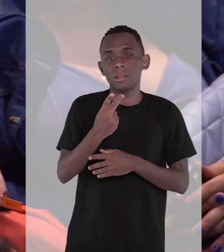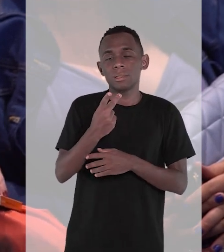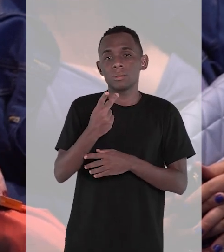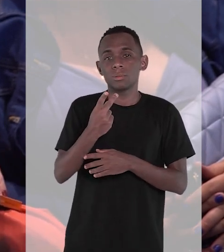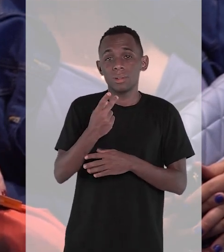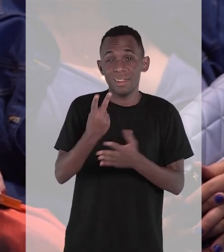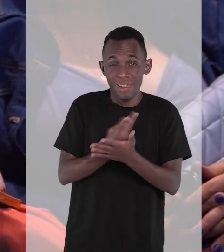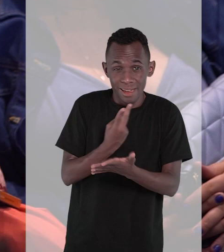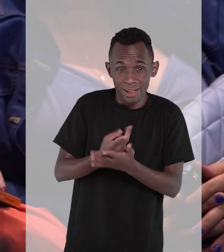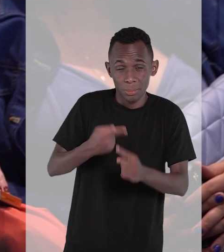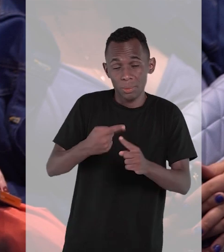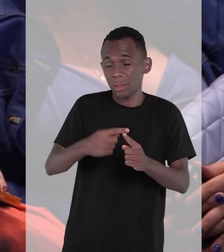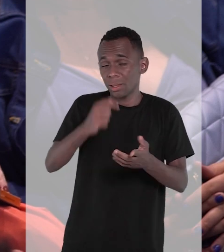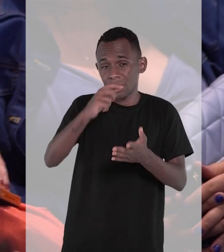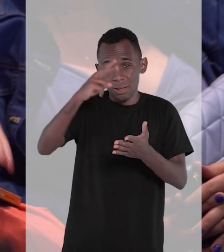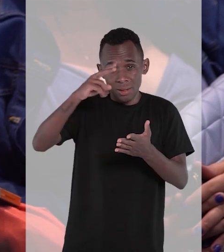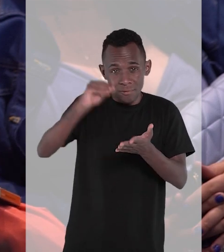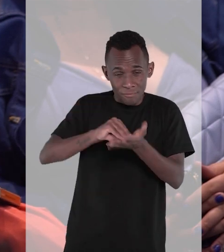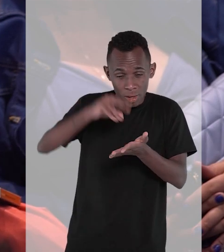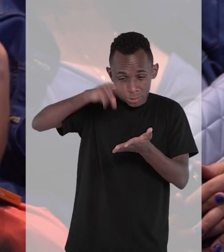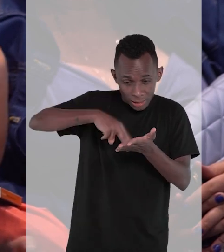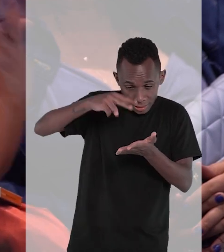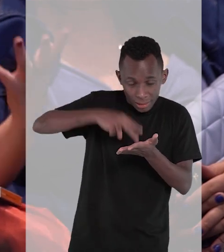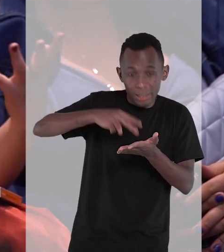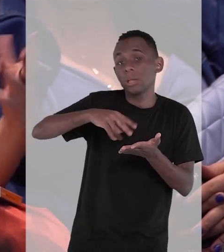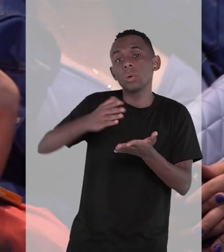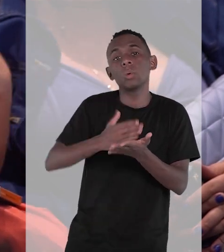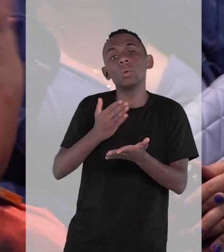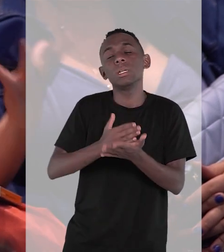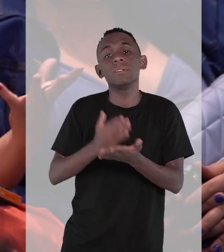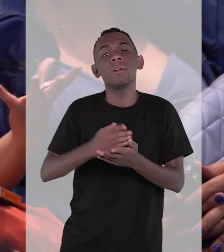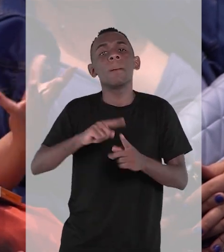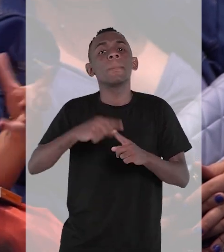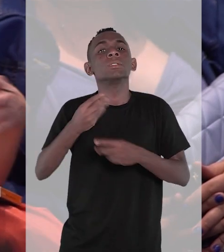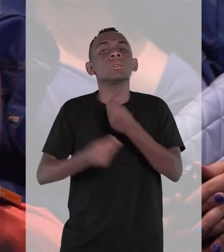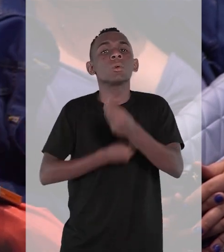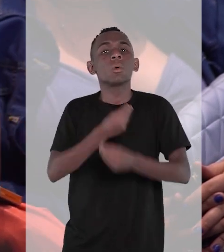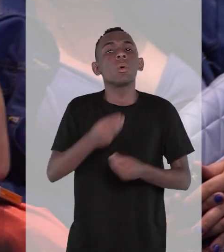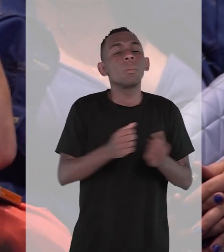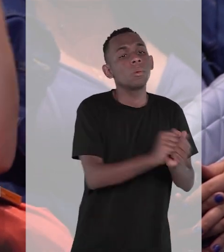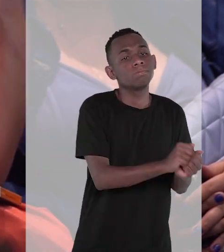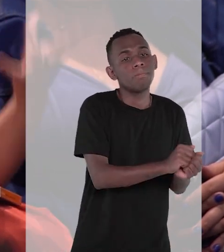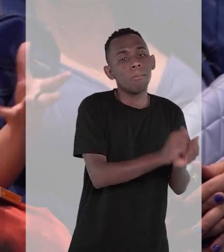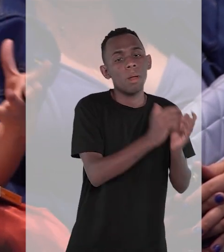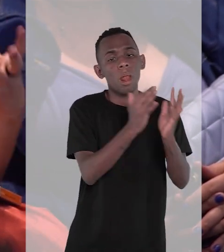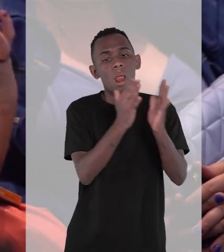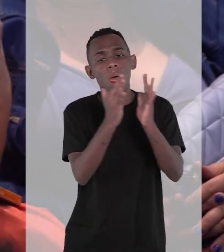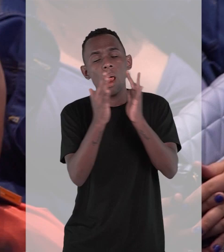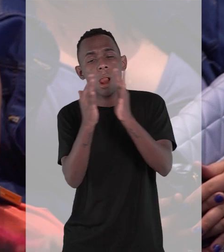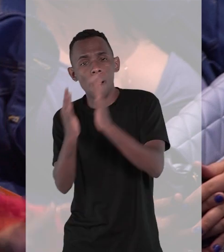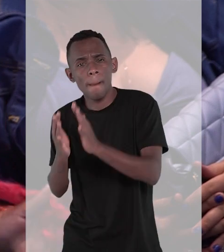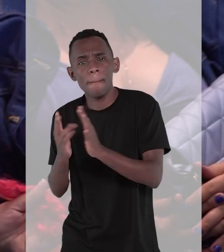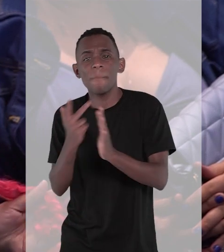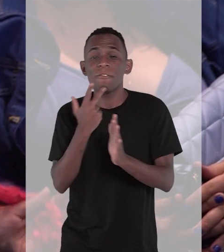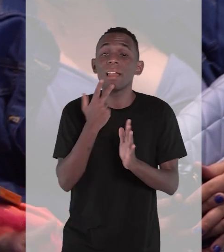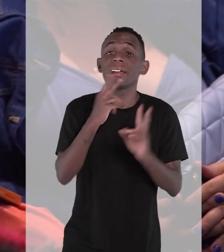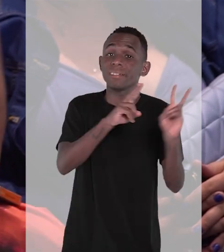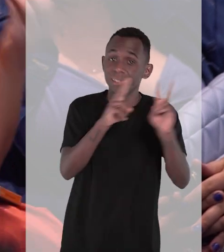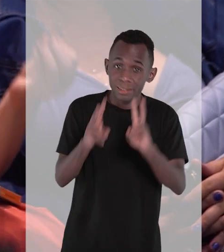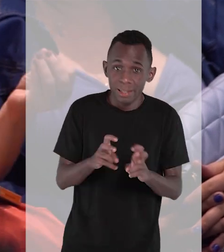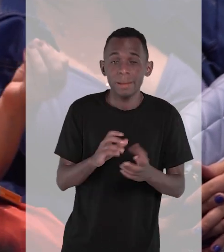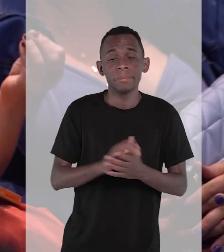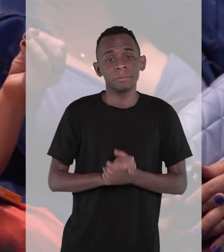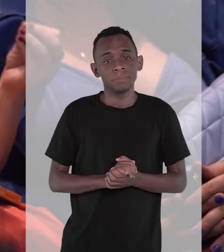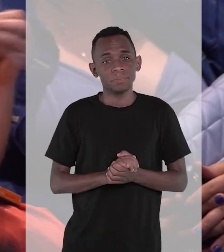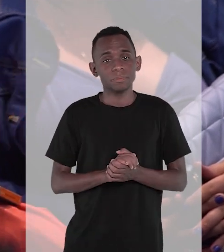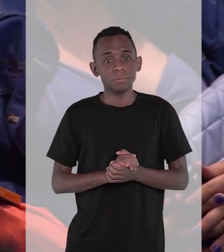livro, eu acabei de comprá-lo, mas assim, sobre como que é o seu processo do fazer literário, de como que você